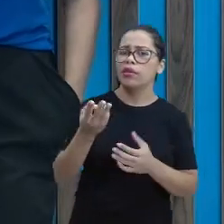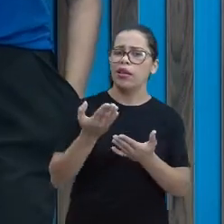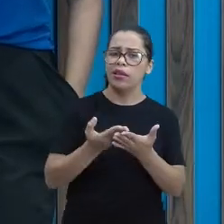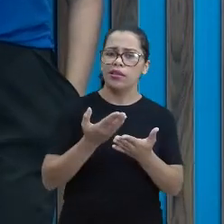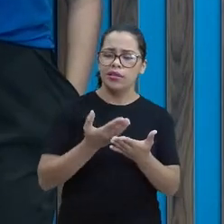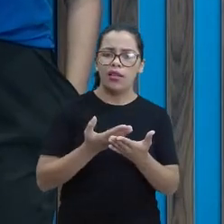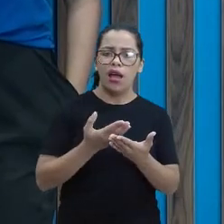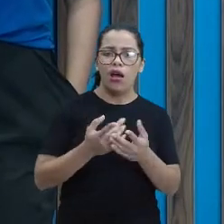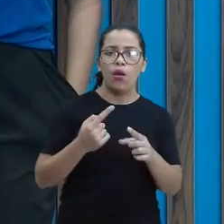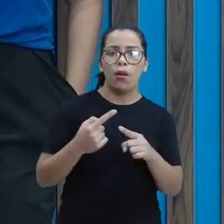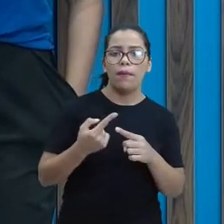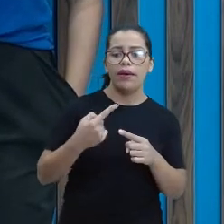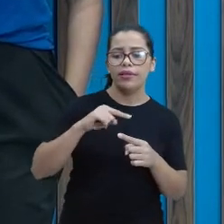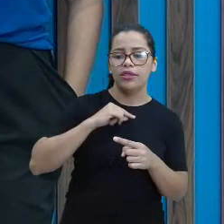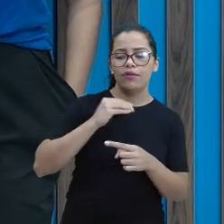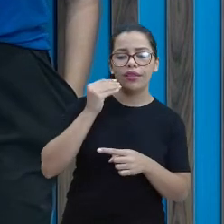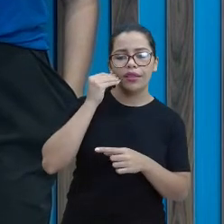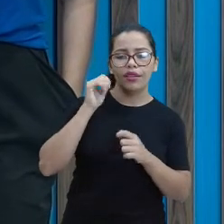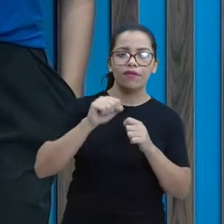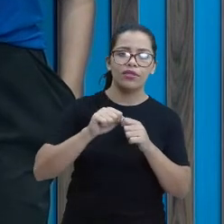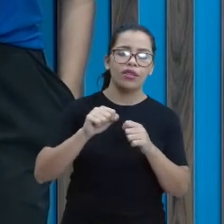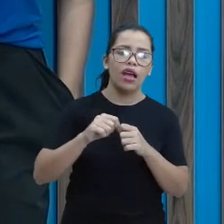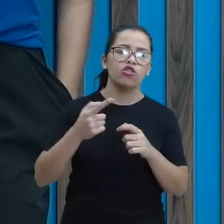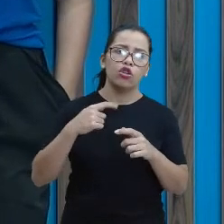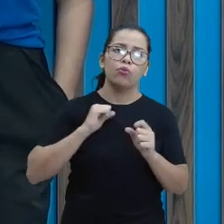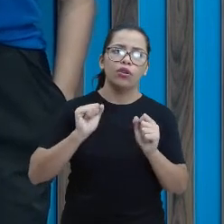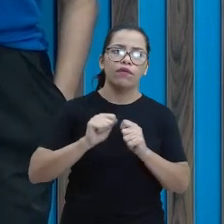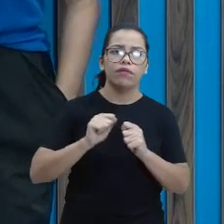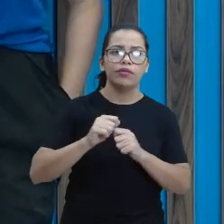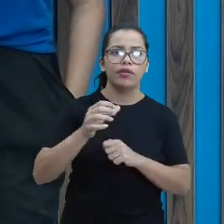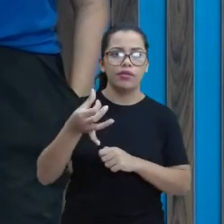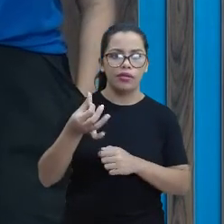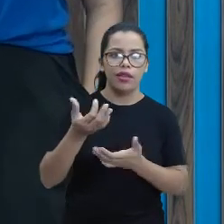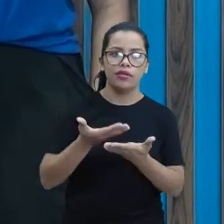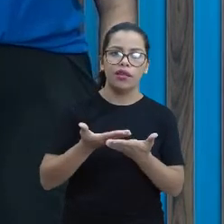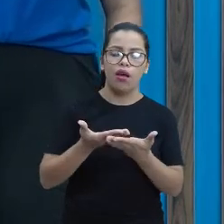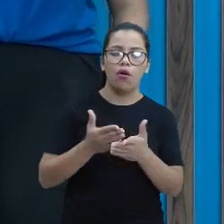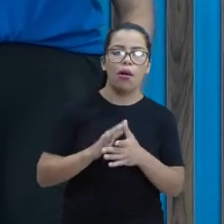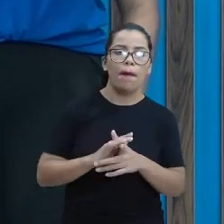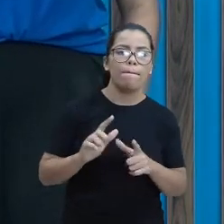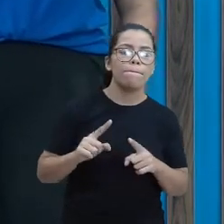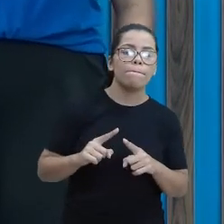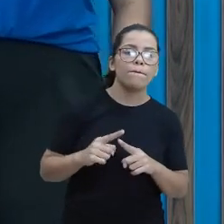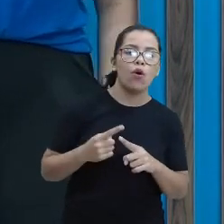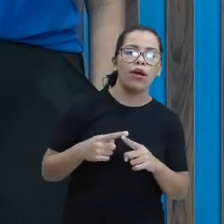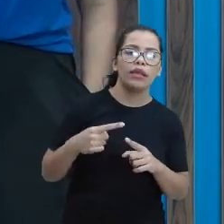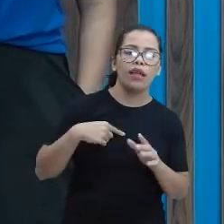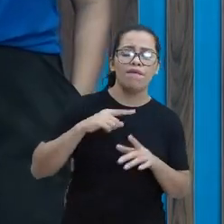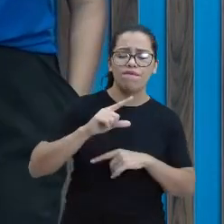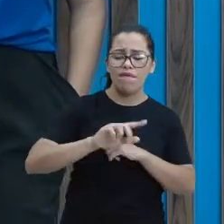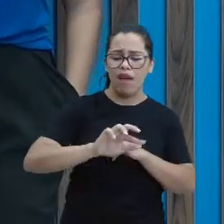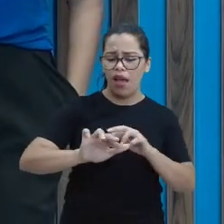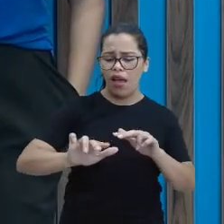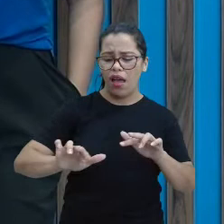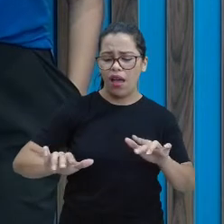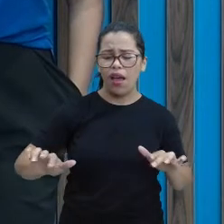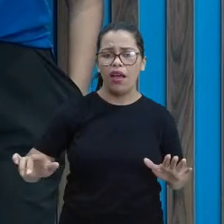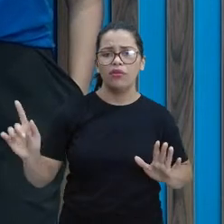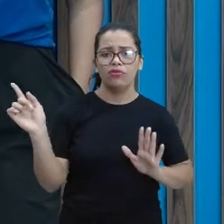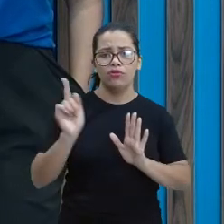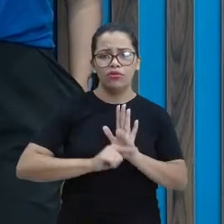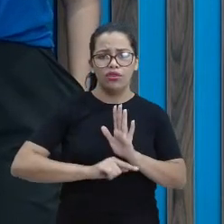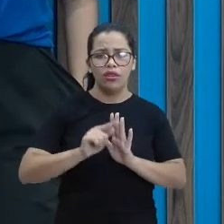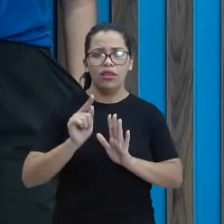gêneros contidas, os gêneros que possuem elementos narrativos são inúmeros. Eu escolhi alguns aqui,